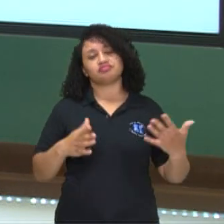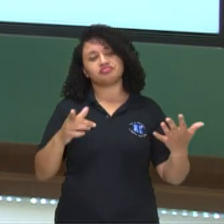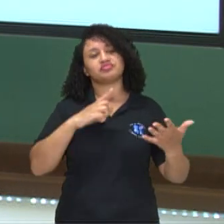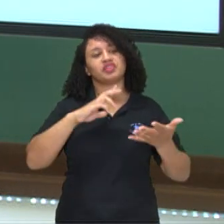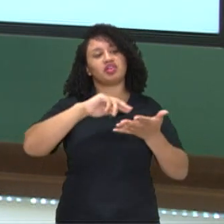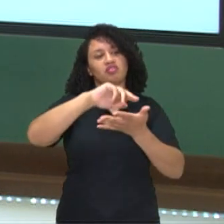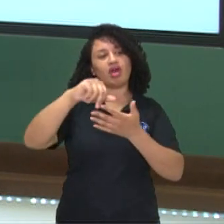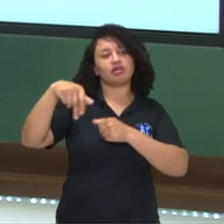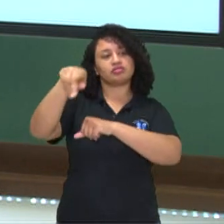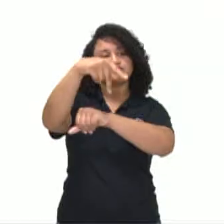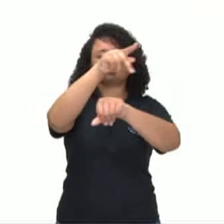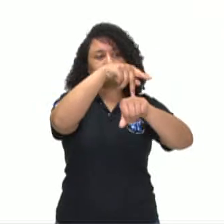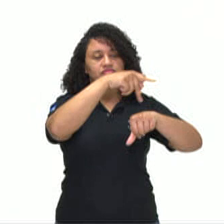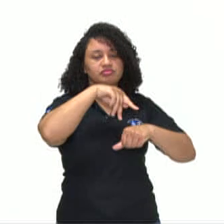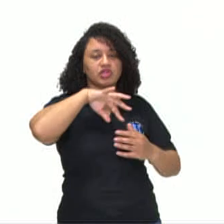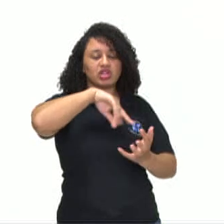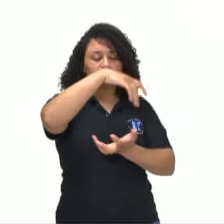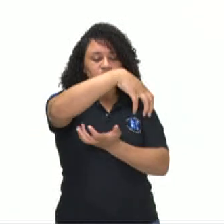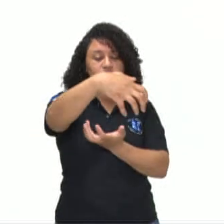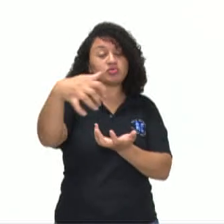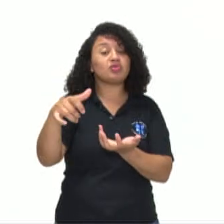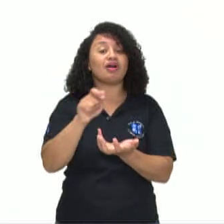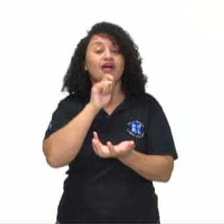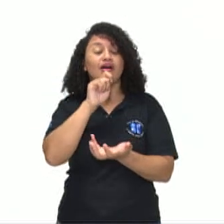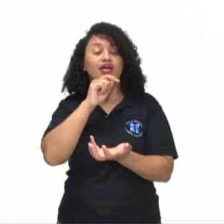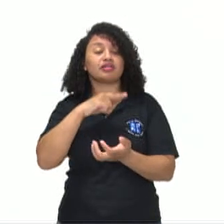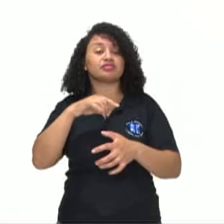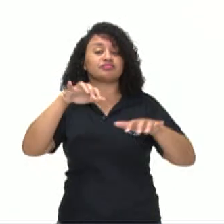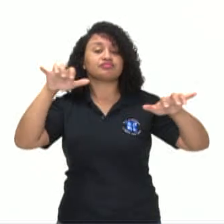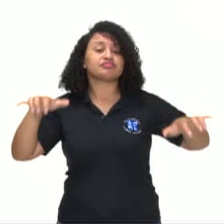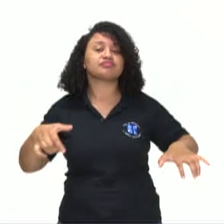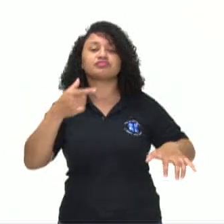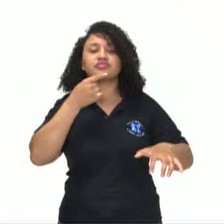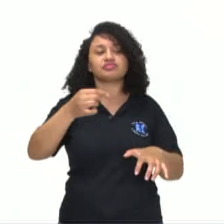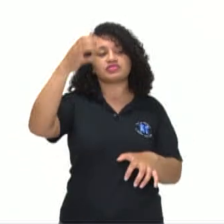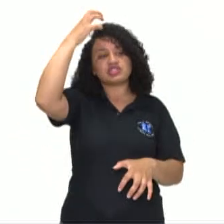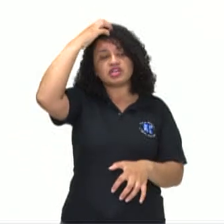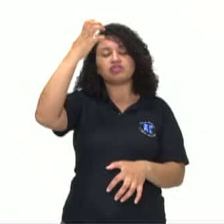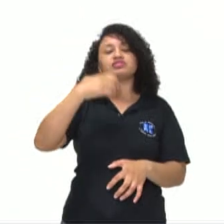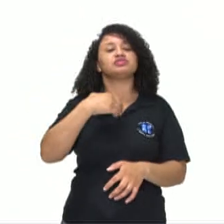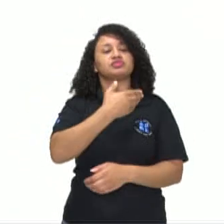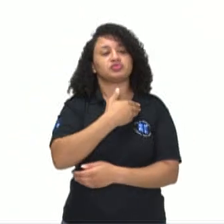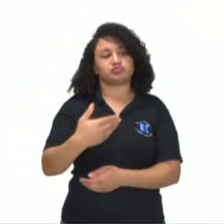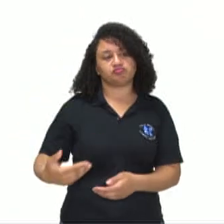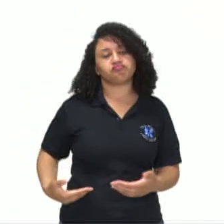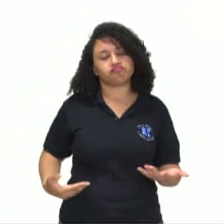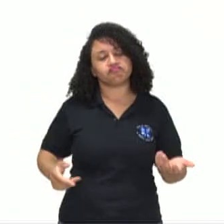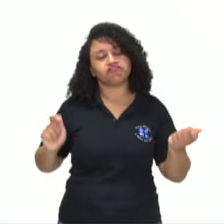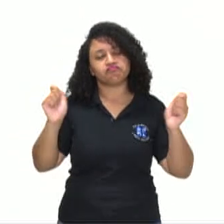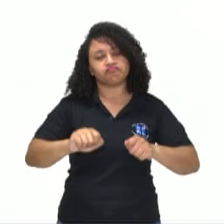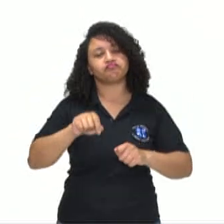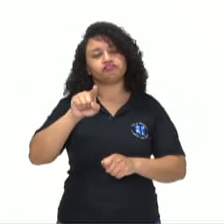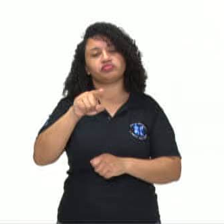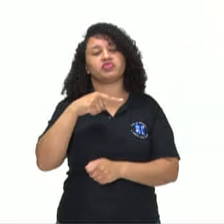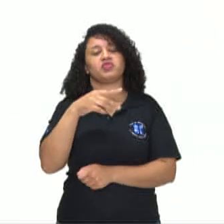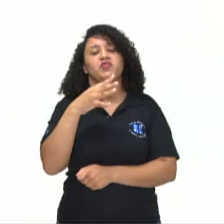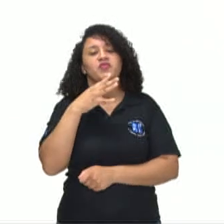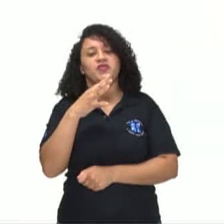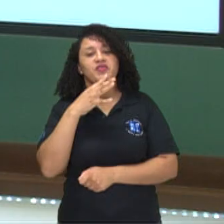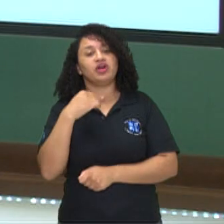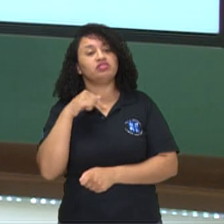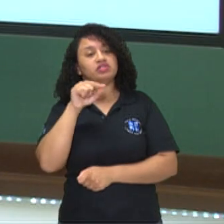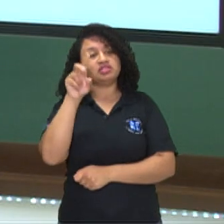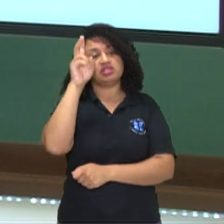vários países, né, no mundo todo mantêm a monarquia como forma de governo. Muito provavelmente você deve então ter